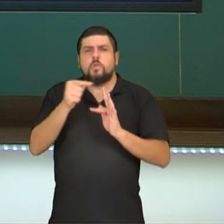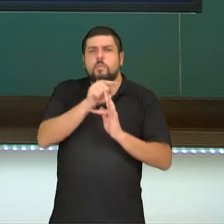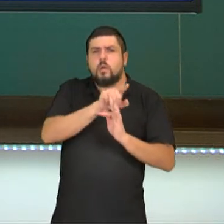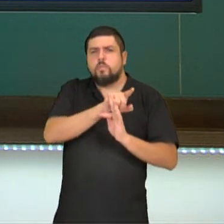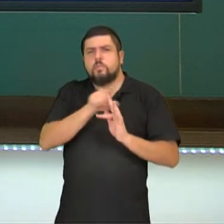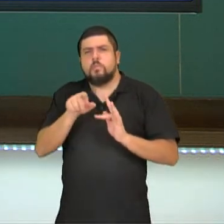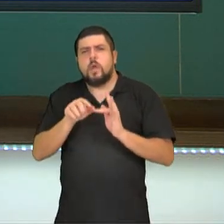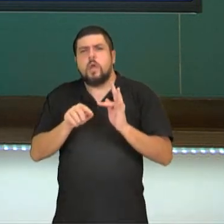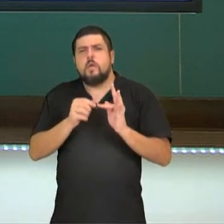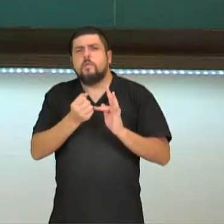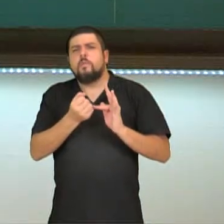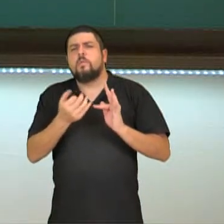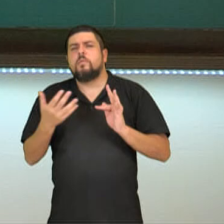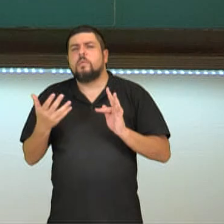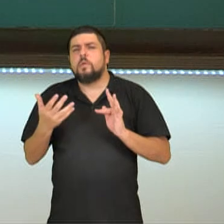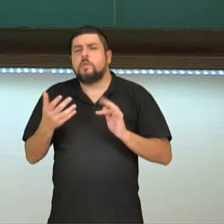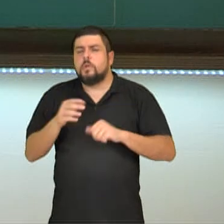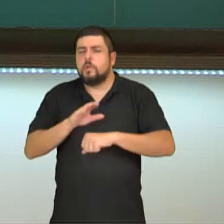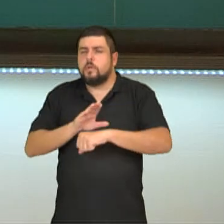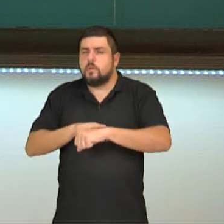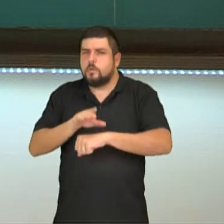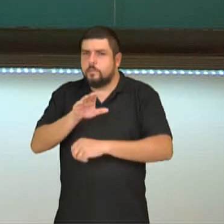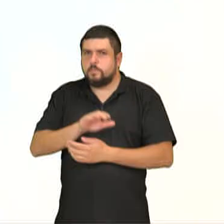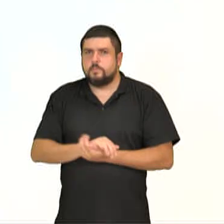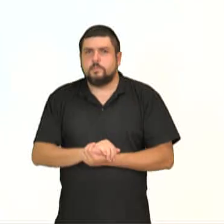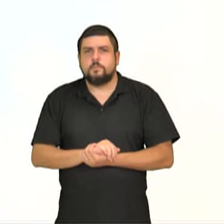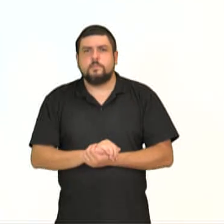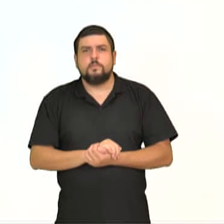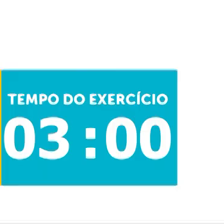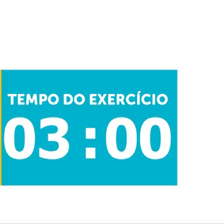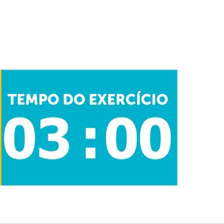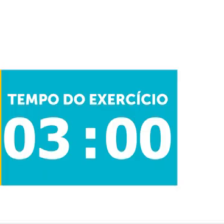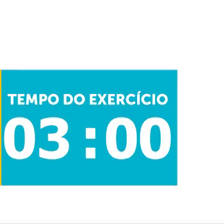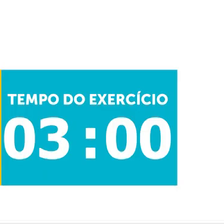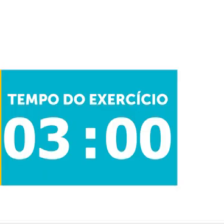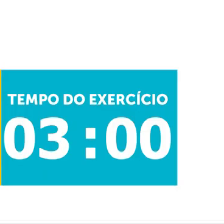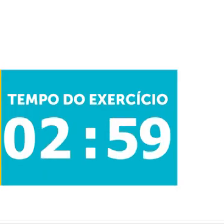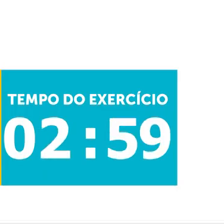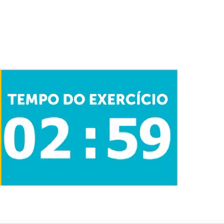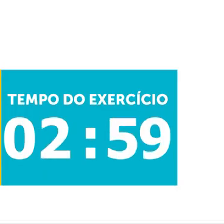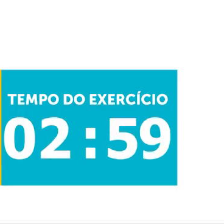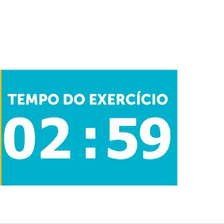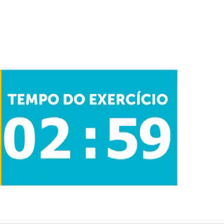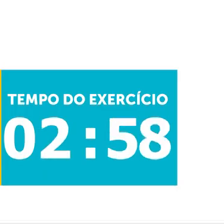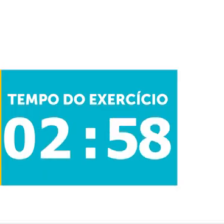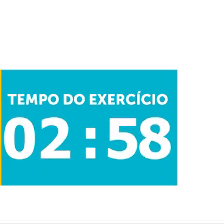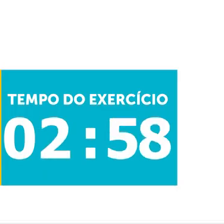vai para quanto? Ok? Tempo para vocês fazerem, tá bom?